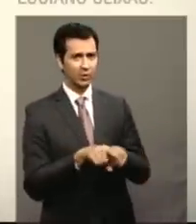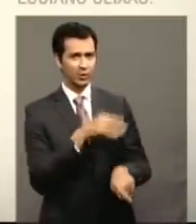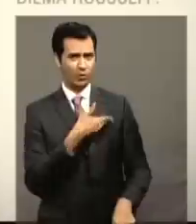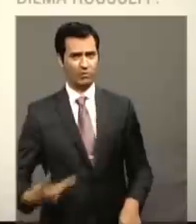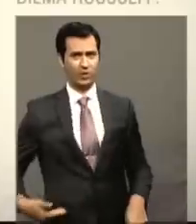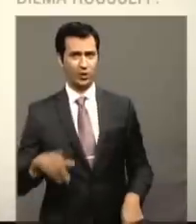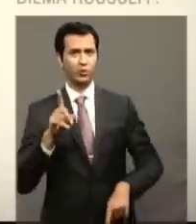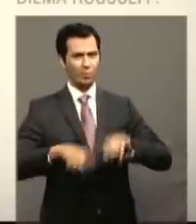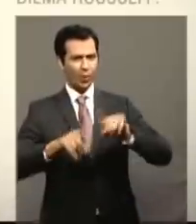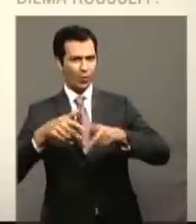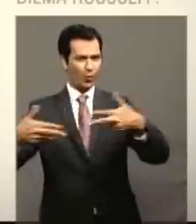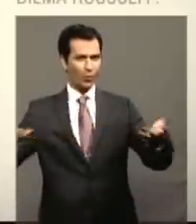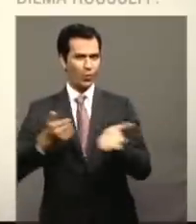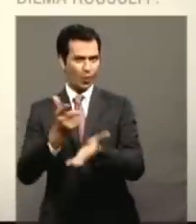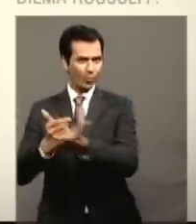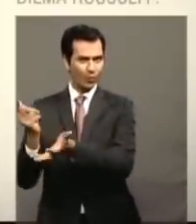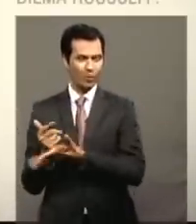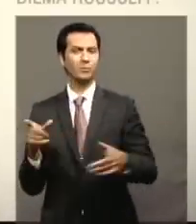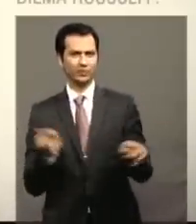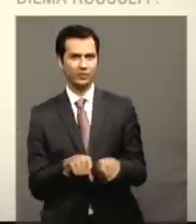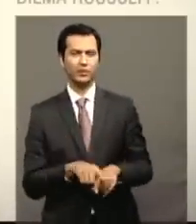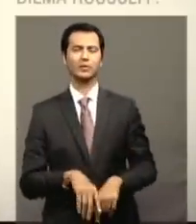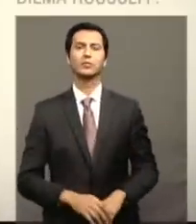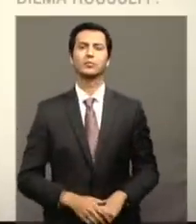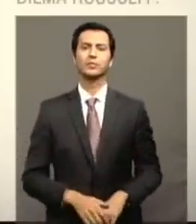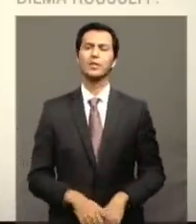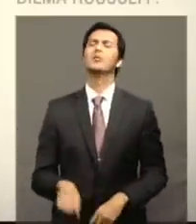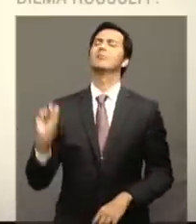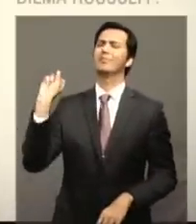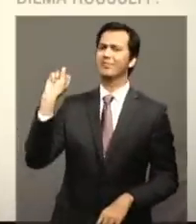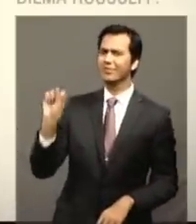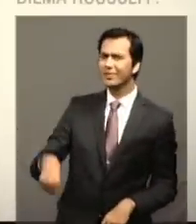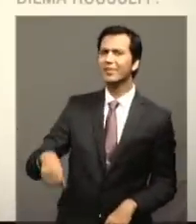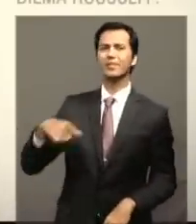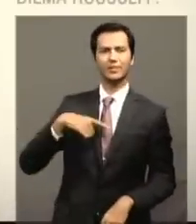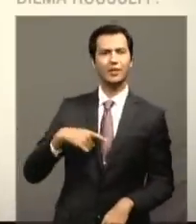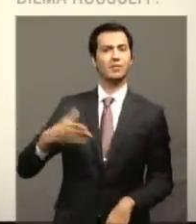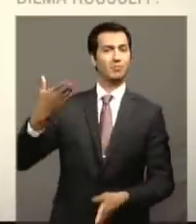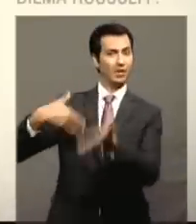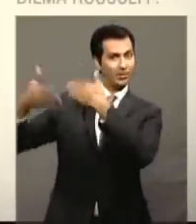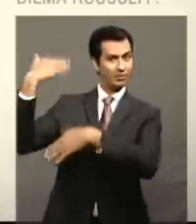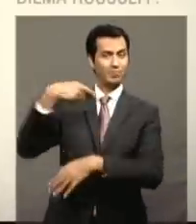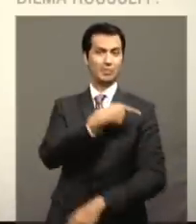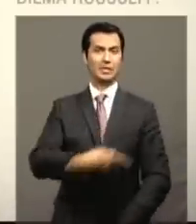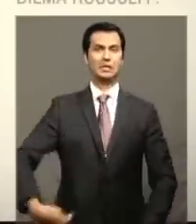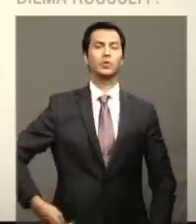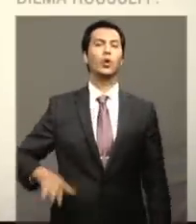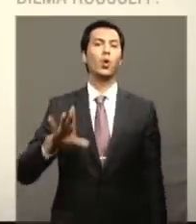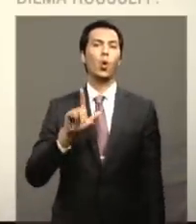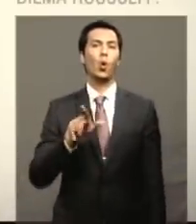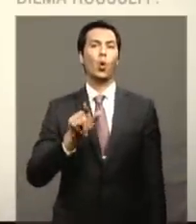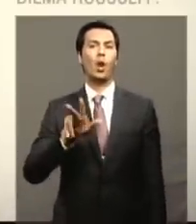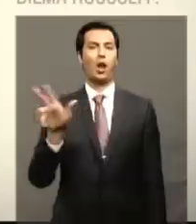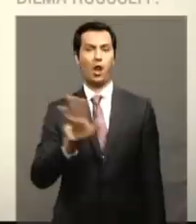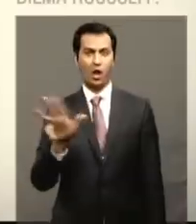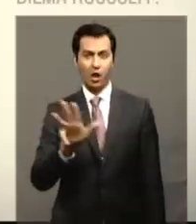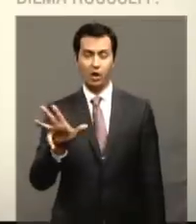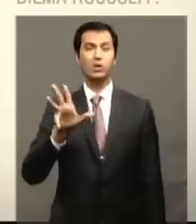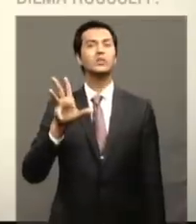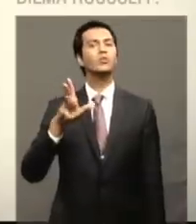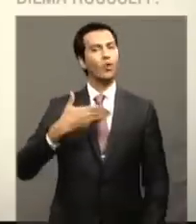presidenta Claro que sim o presidente Lula iniciou uma experiência de muito sucesso a partir de